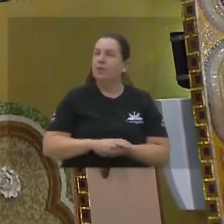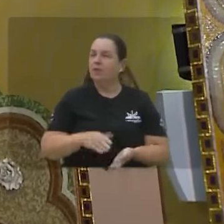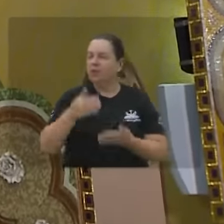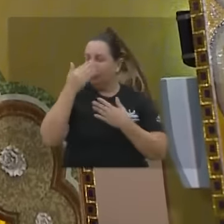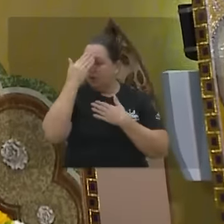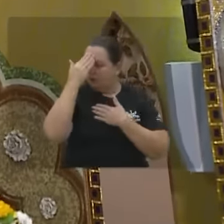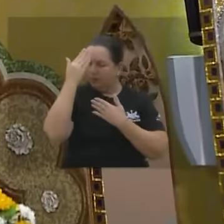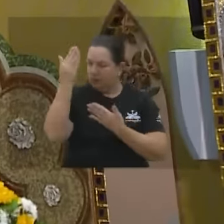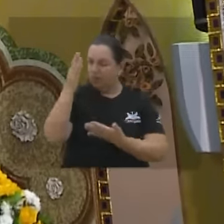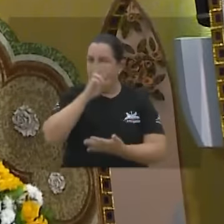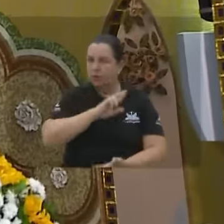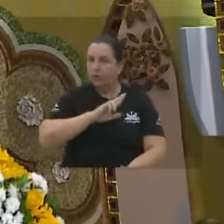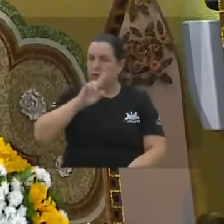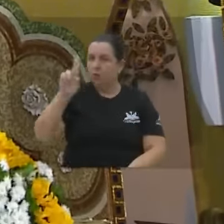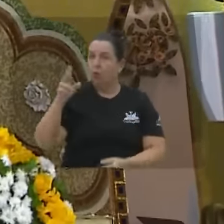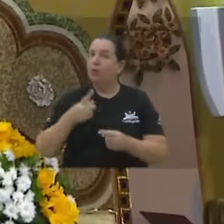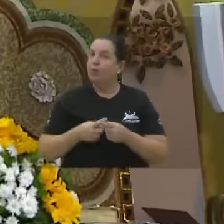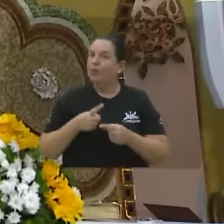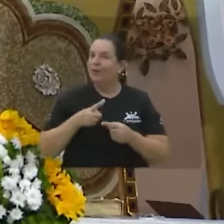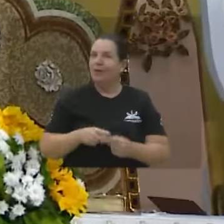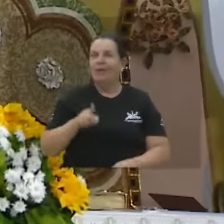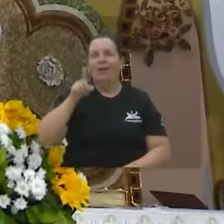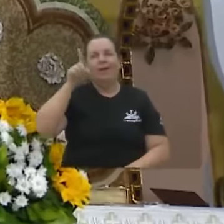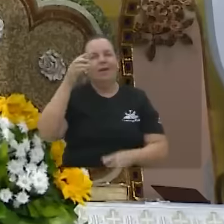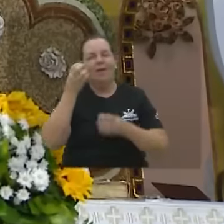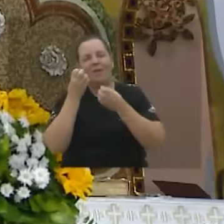Graças ao Senhor, porque Ele é